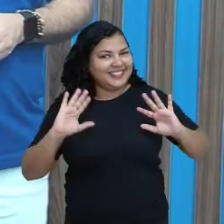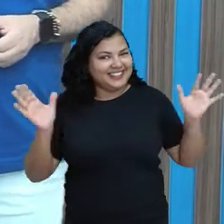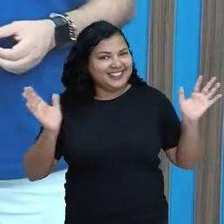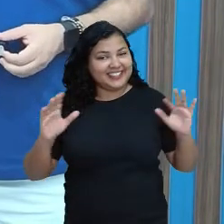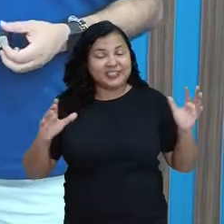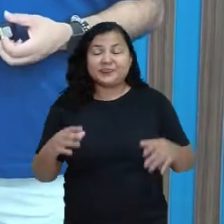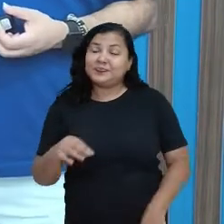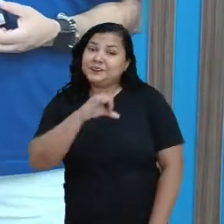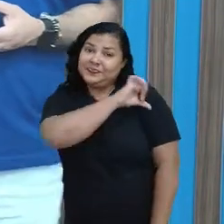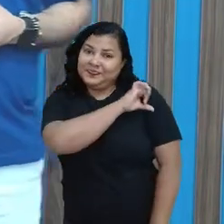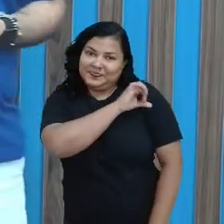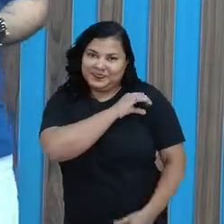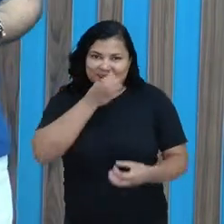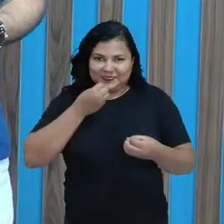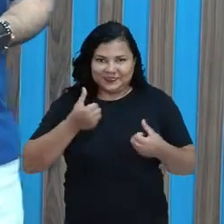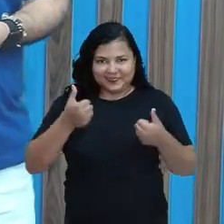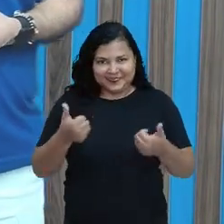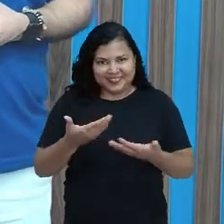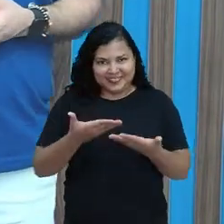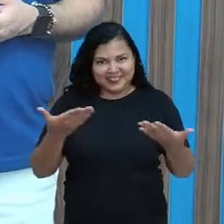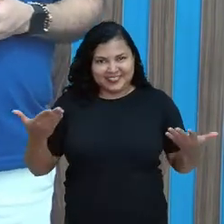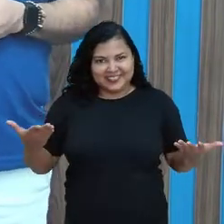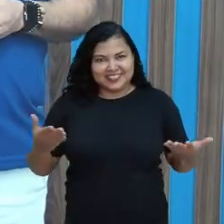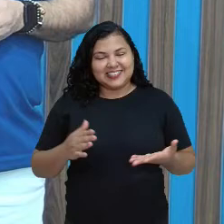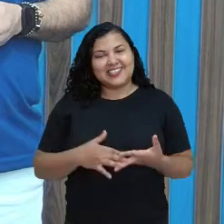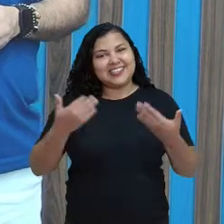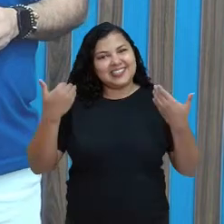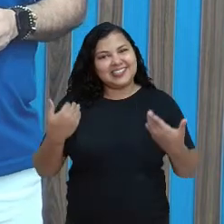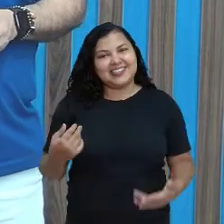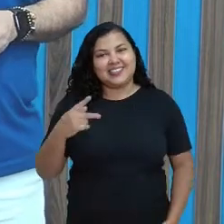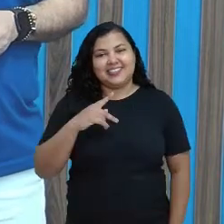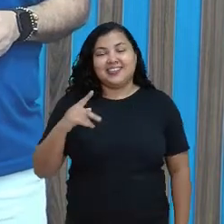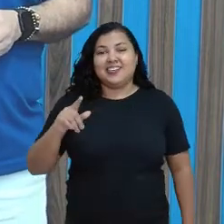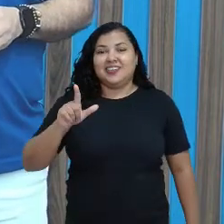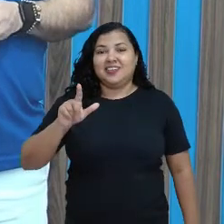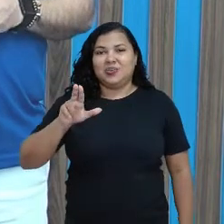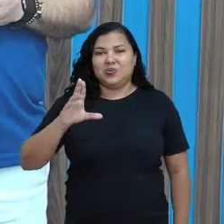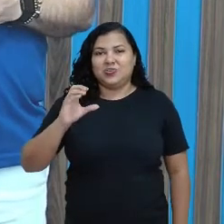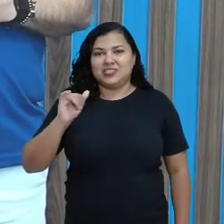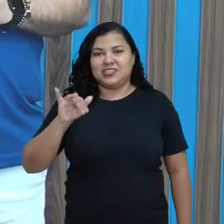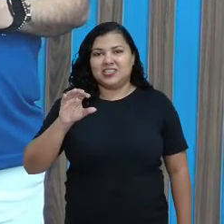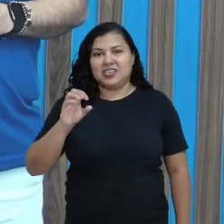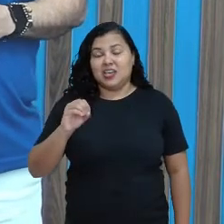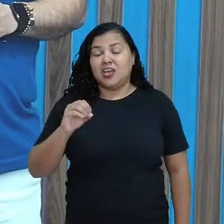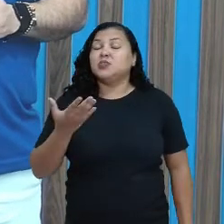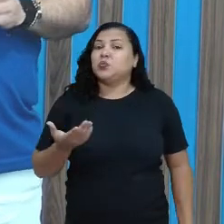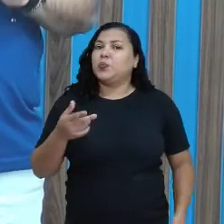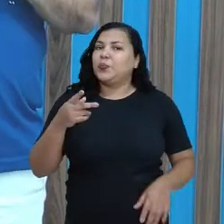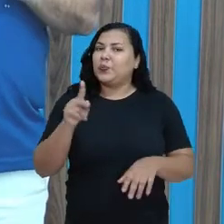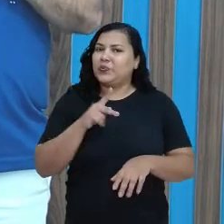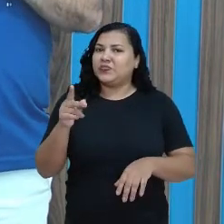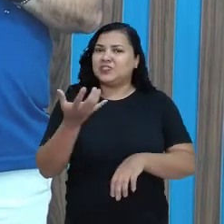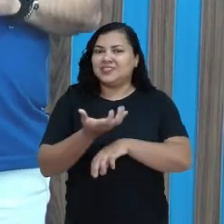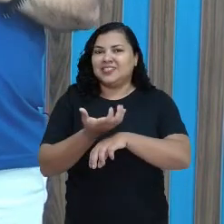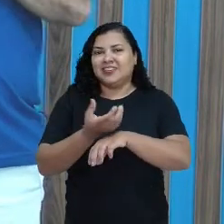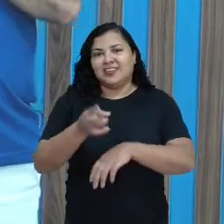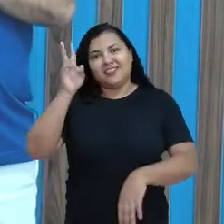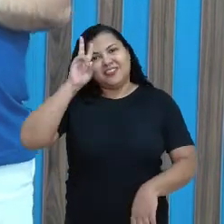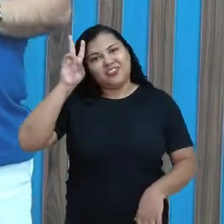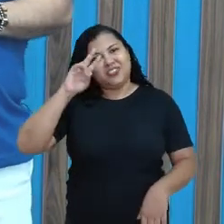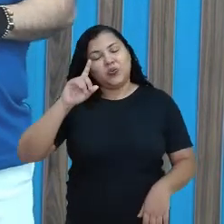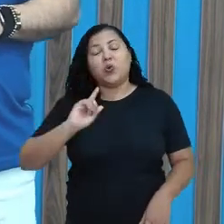pessoal do nono ano, tudo bom com vocês? Eu sou o professor Luciano Júnior, professor de História. Nós vamos para mais